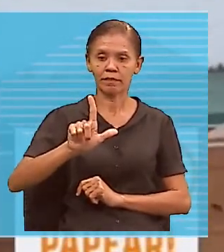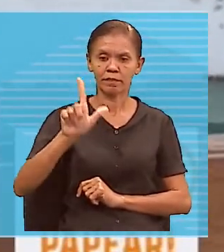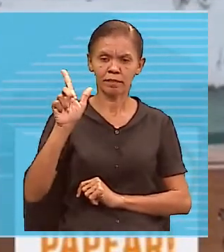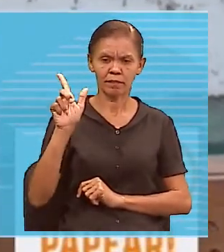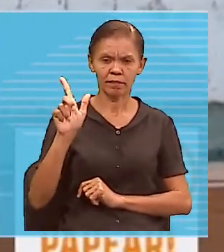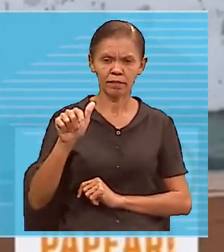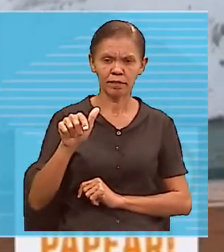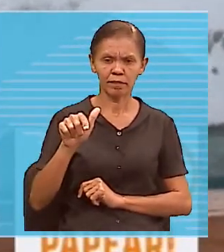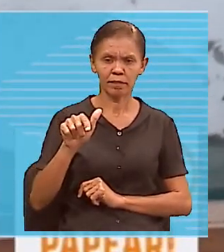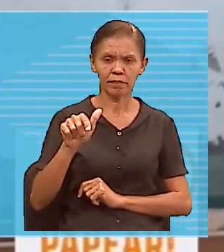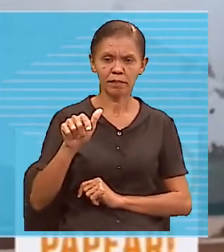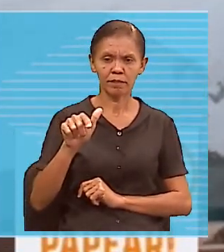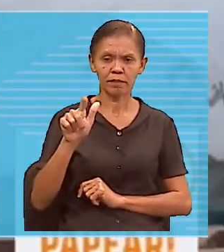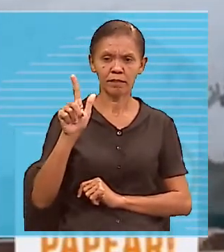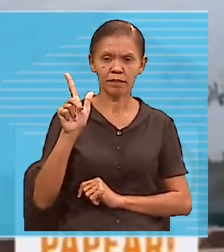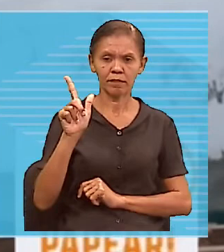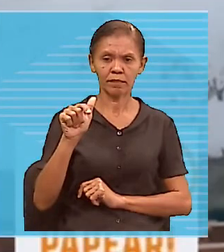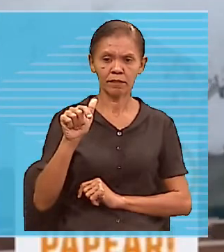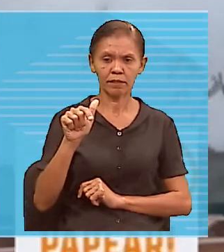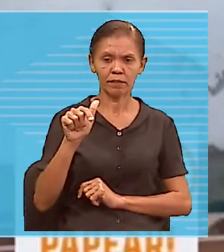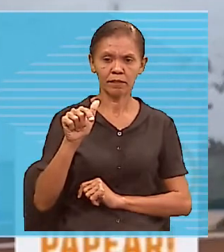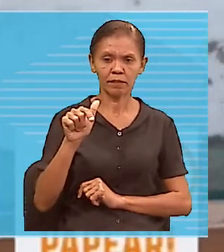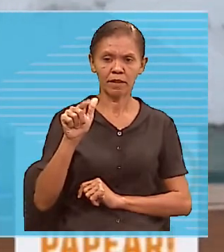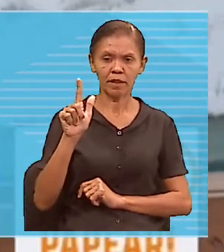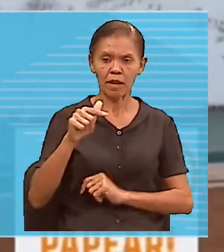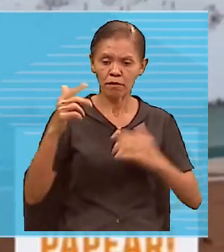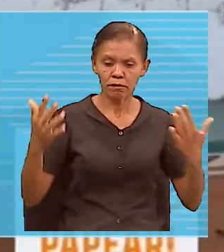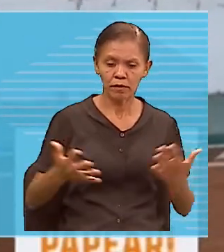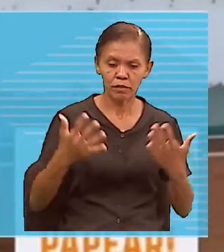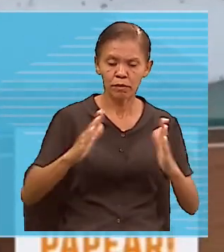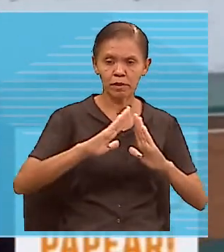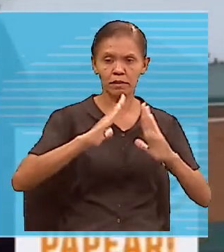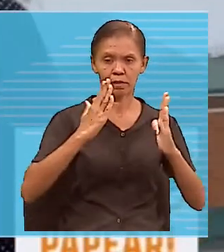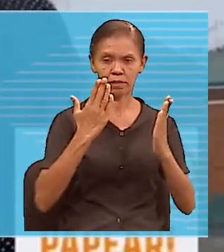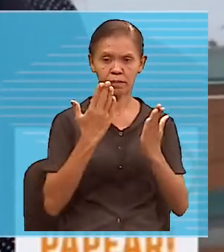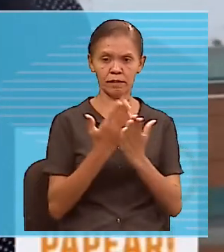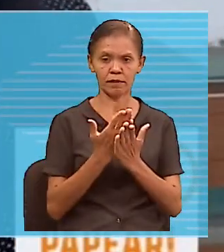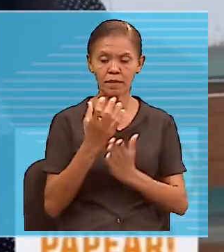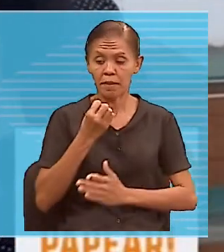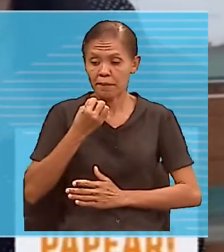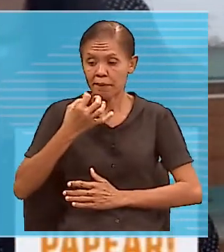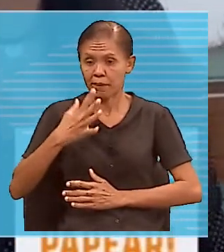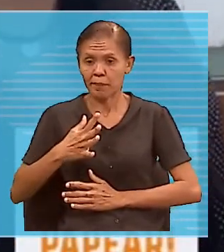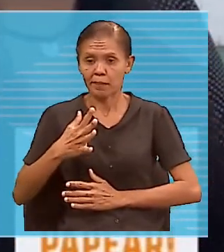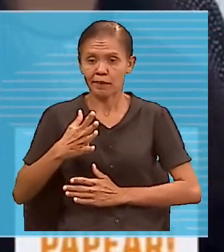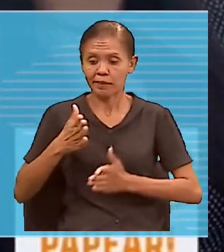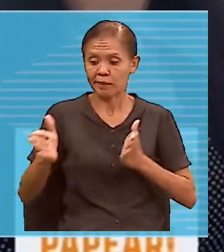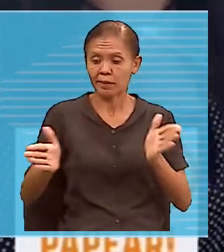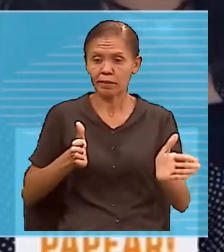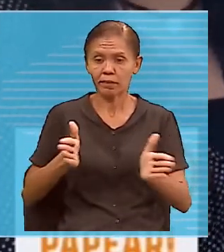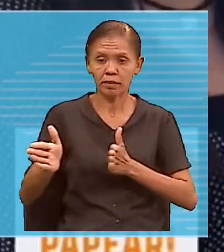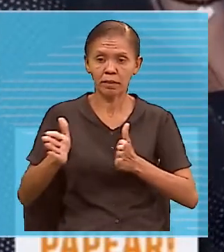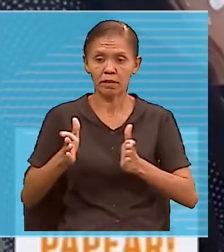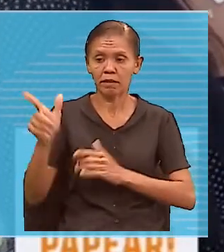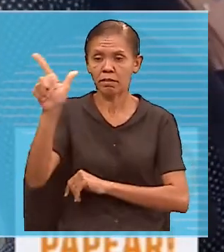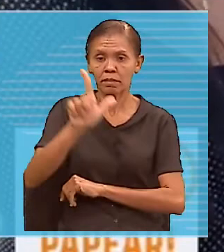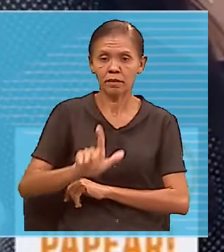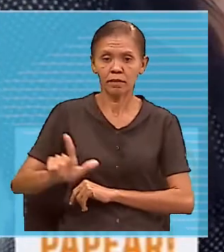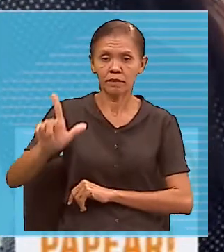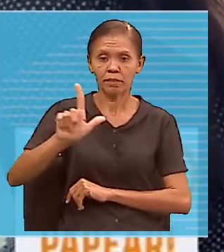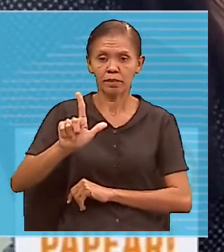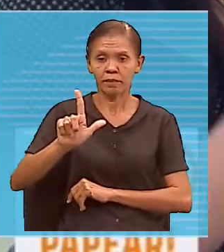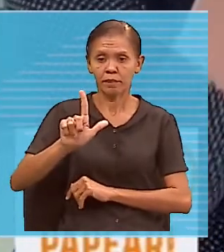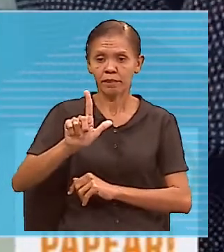muitos não tinham acesso à literatura, muitos não sabiam como começar, como entrar nesse universo de palavras e